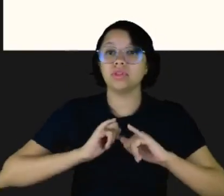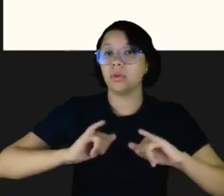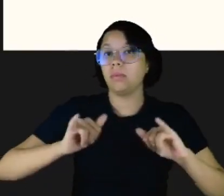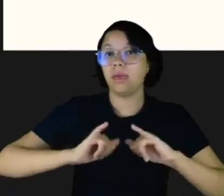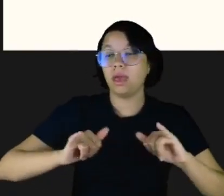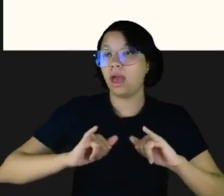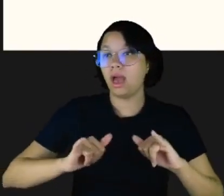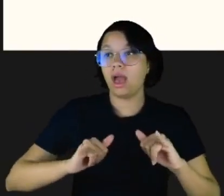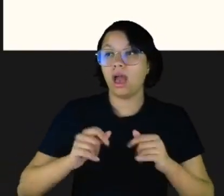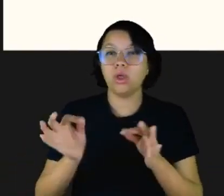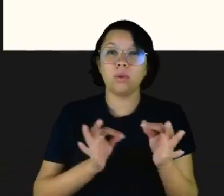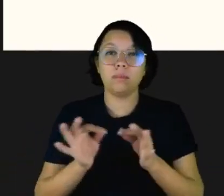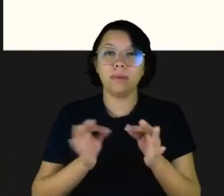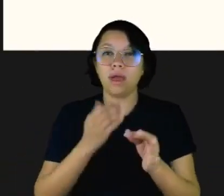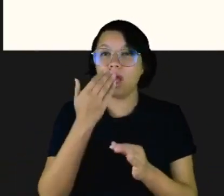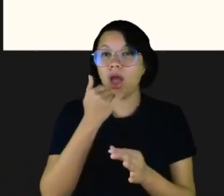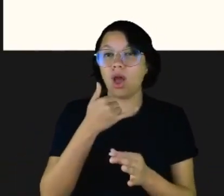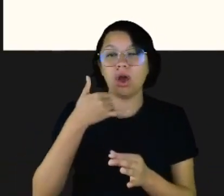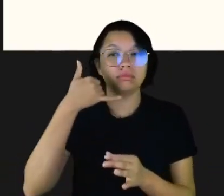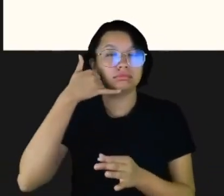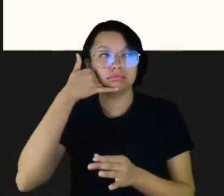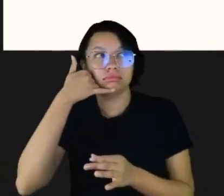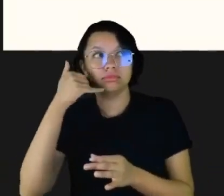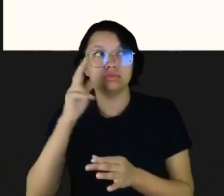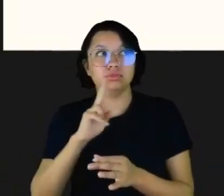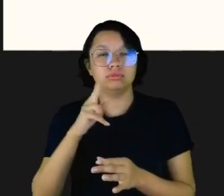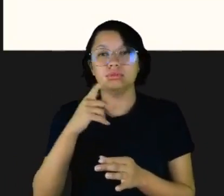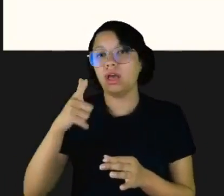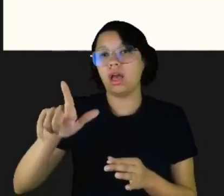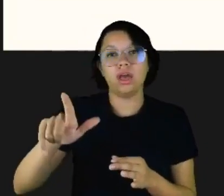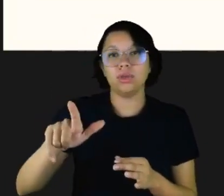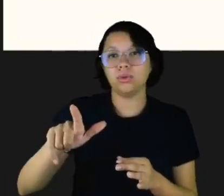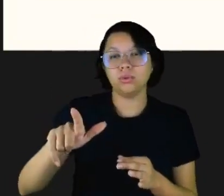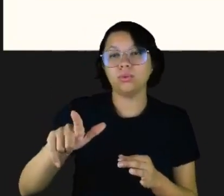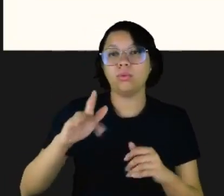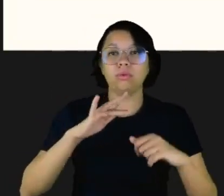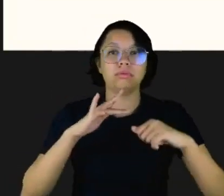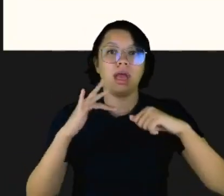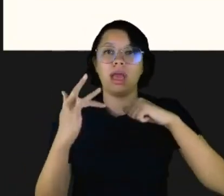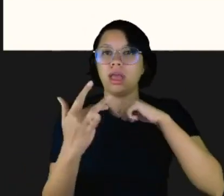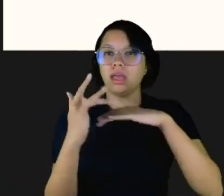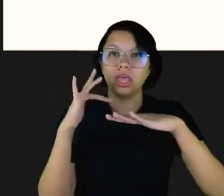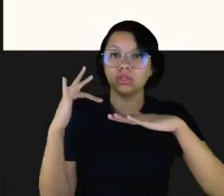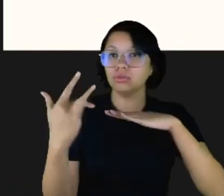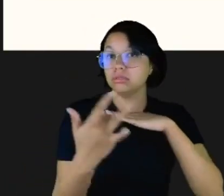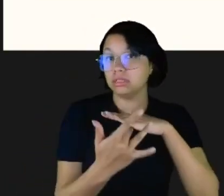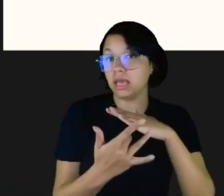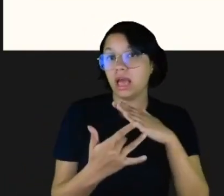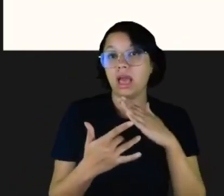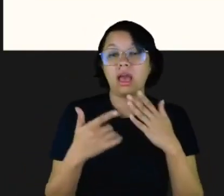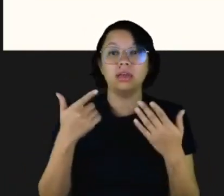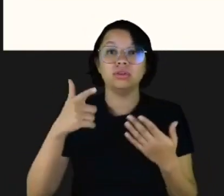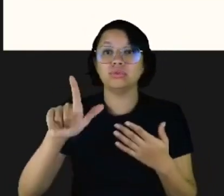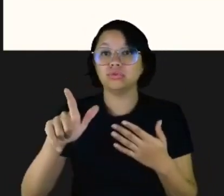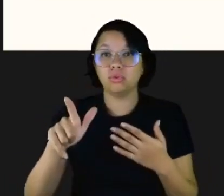refeições, usar o telefone e outros aparelhos de comunicação, as redes sociais, por exemplo, né?